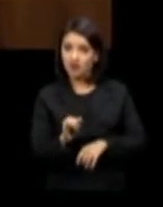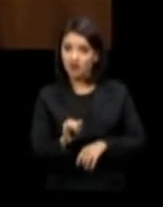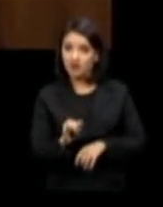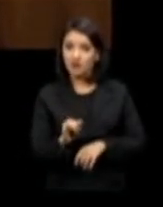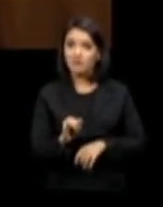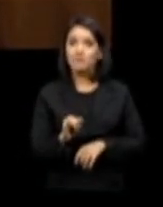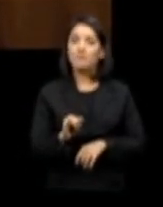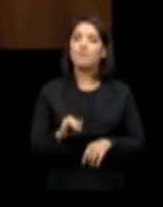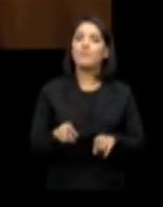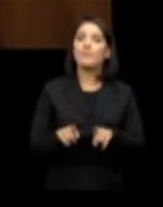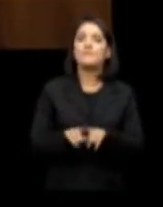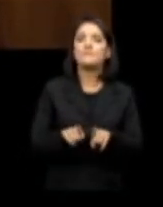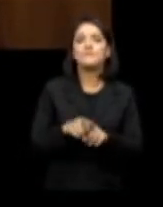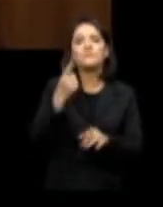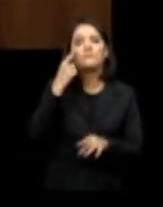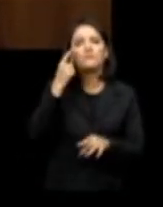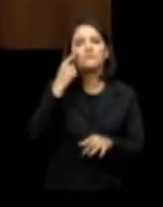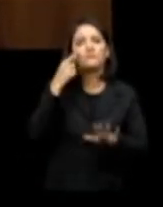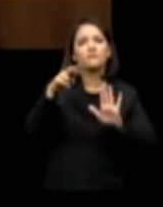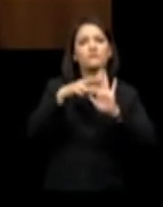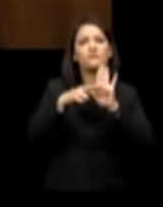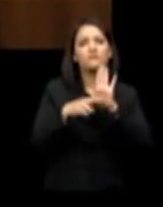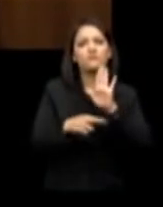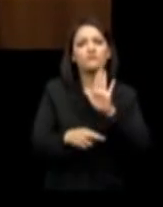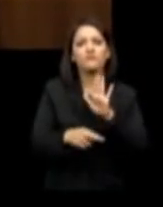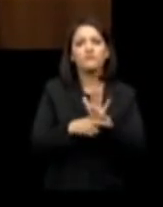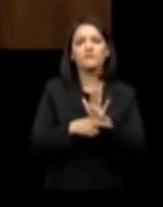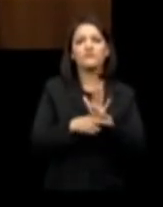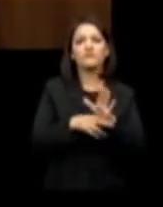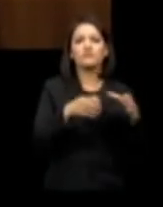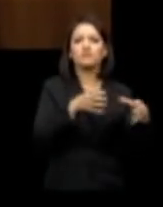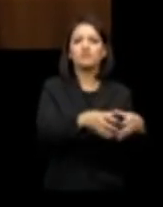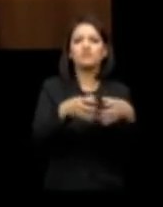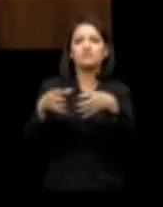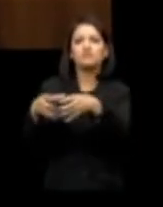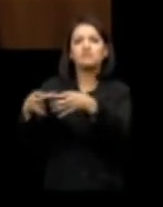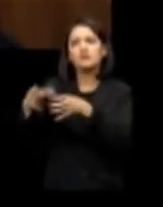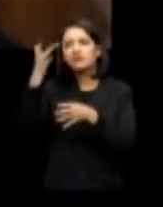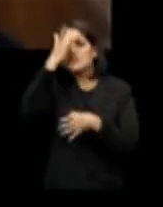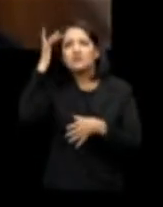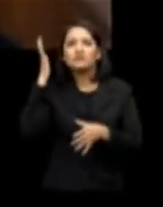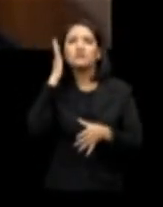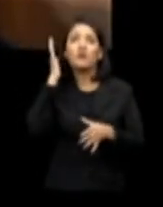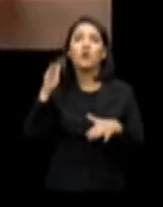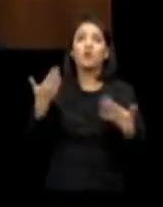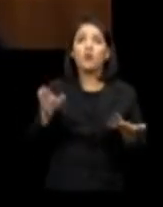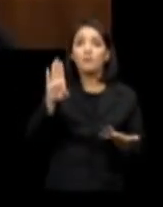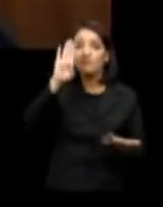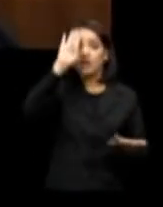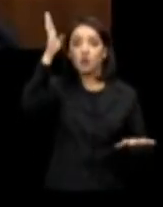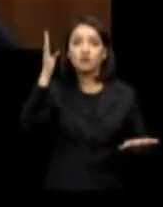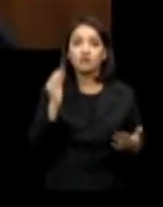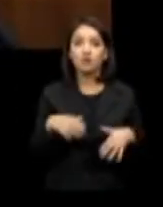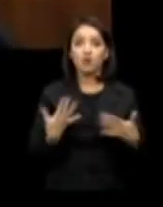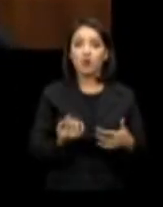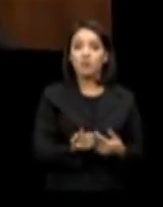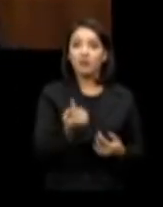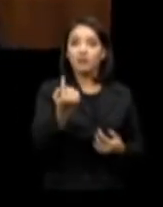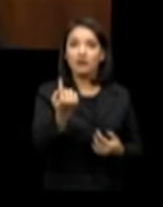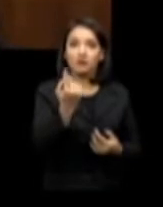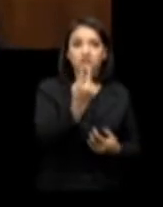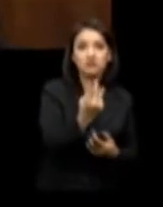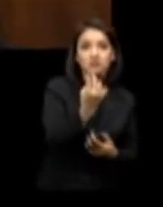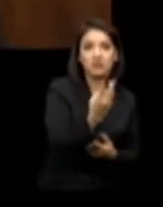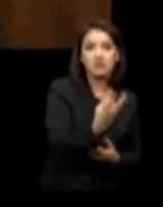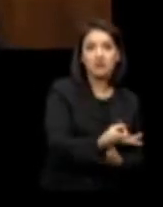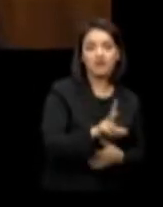estabelecer critérios para a classificação de pacientes em graus de prioridade. Todo esse contexto nos indica